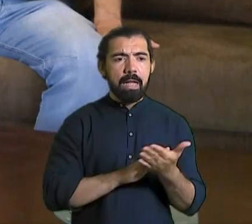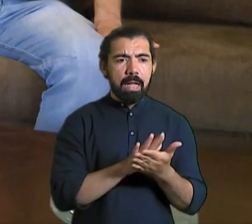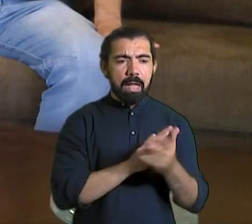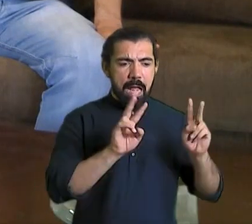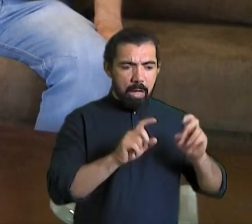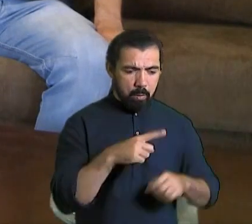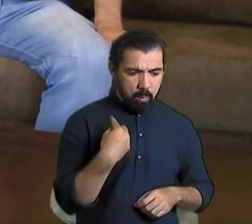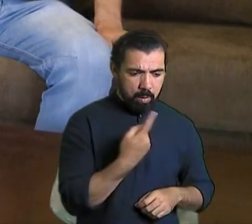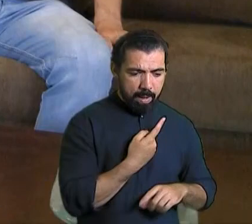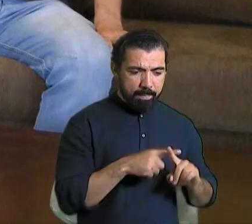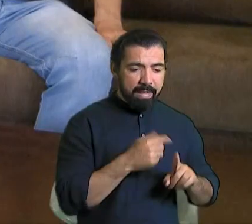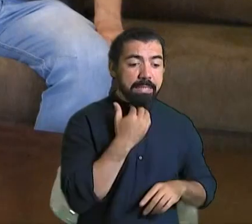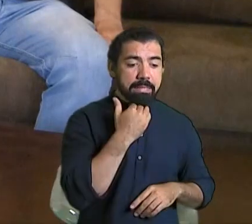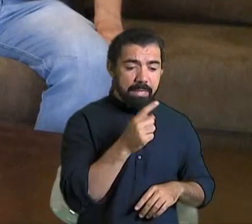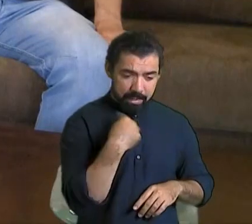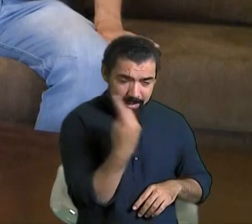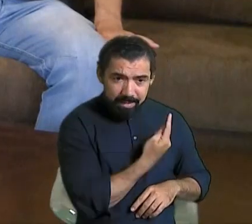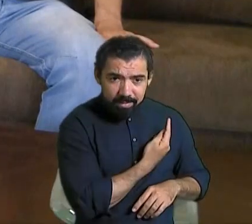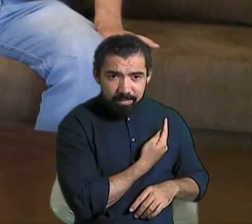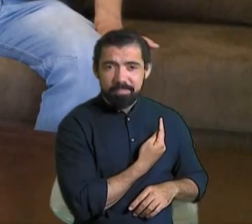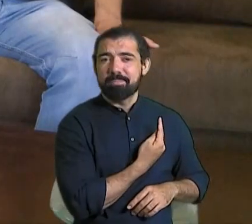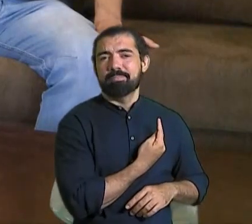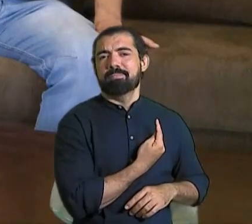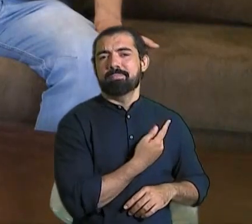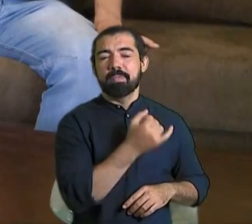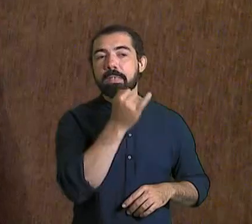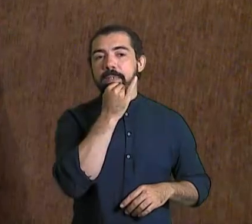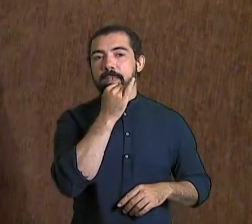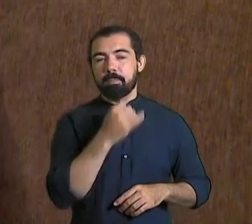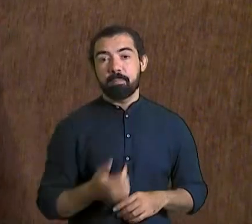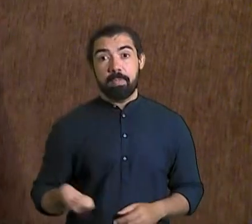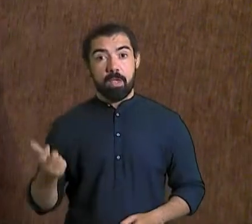Sobre nós sem nós. Porque como é que eu vou discutir